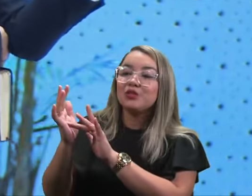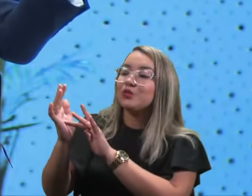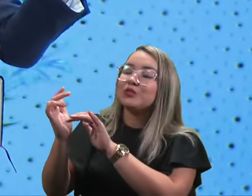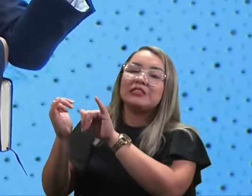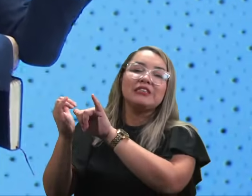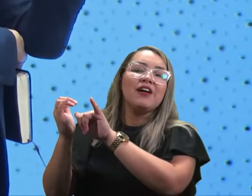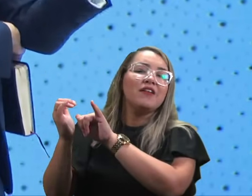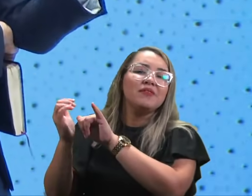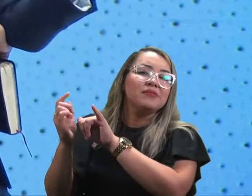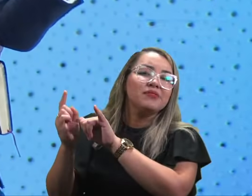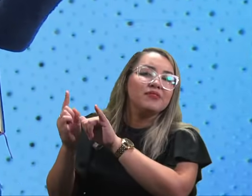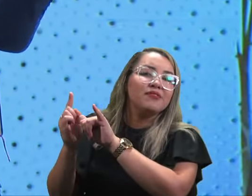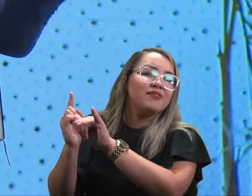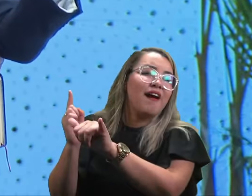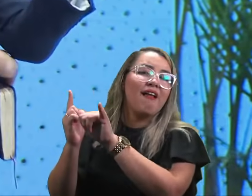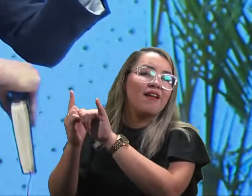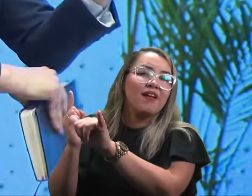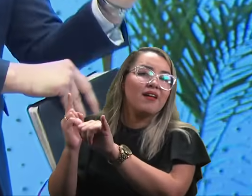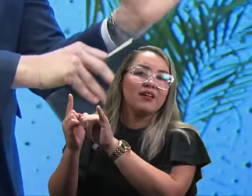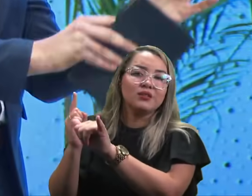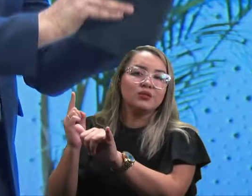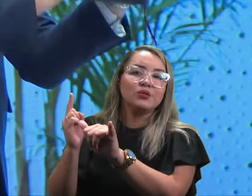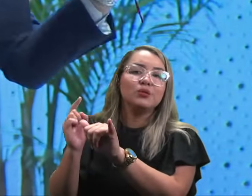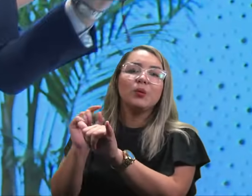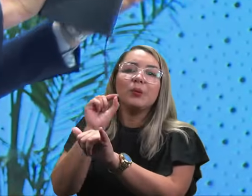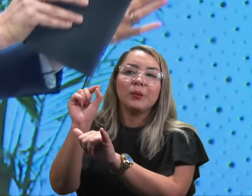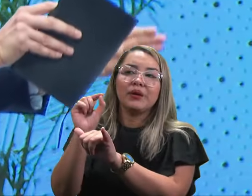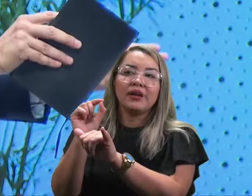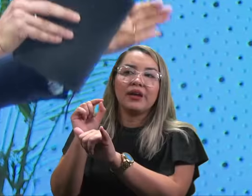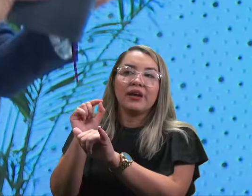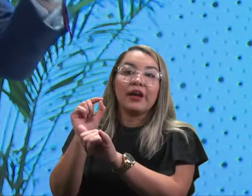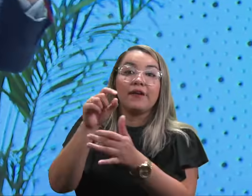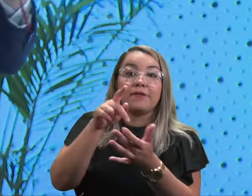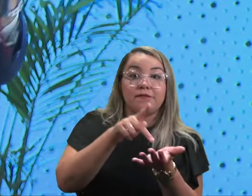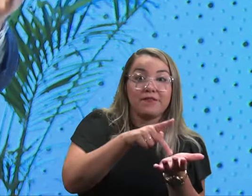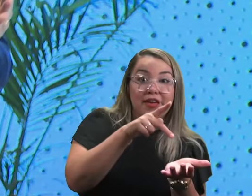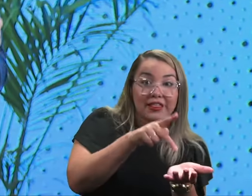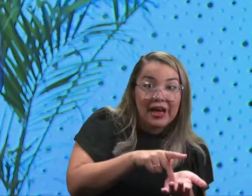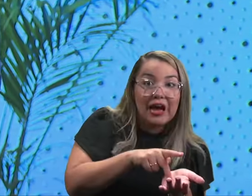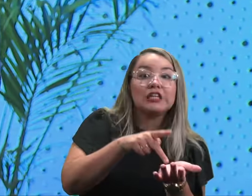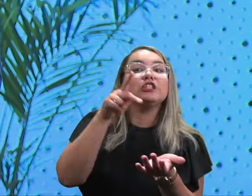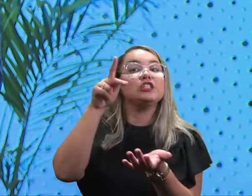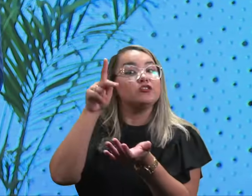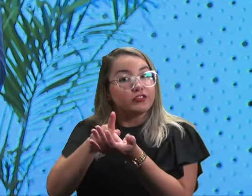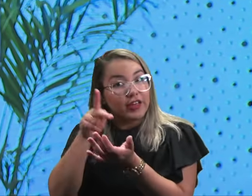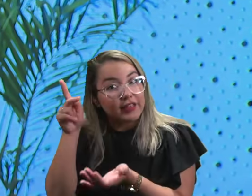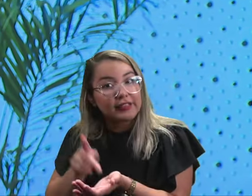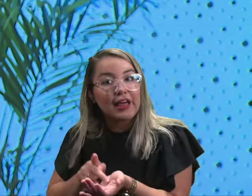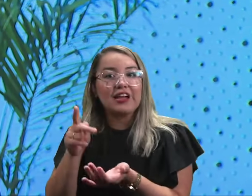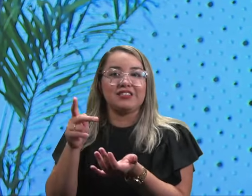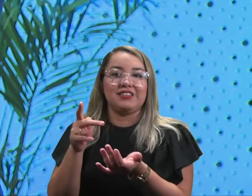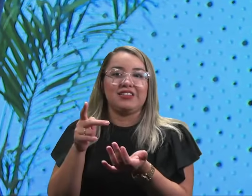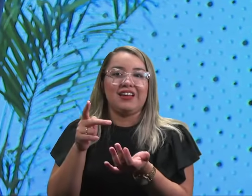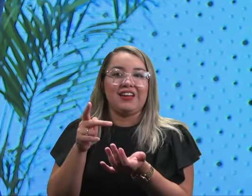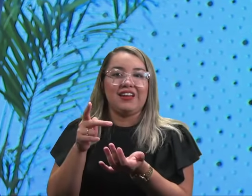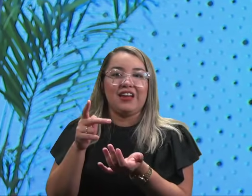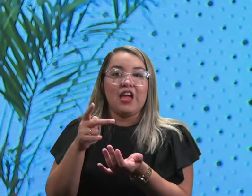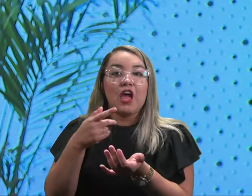Jesus expressa pelas palavras: em verdade, vos